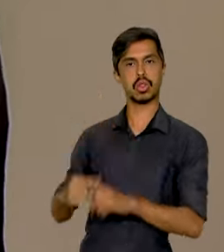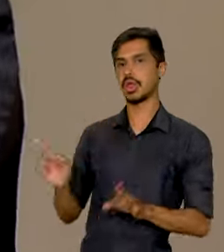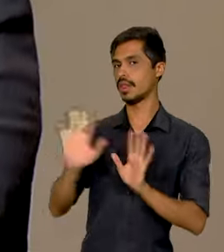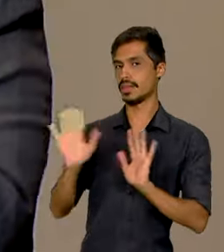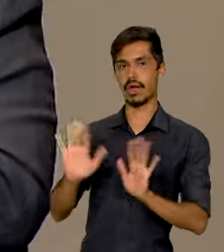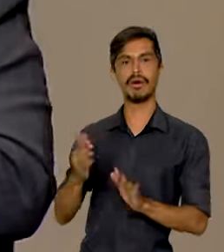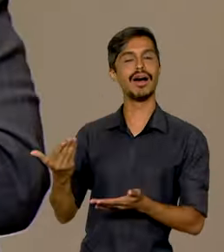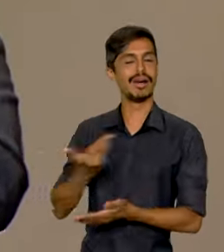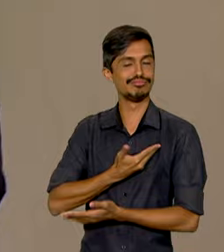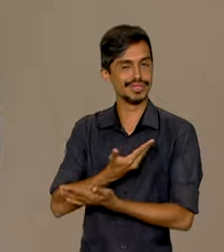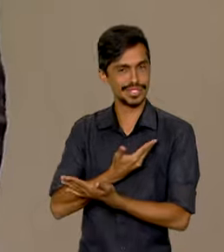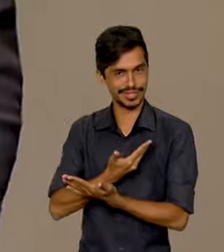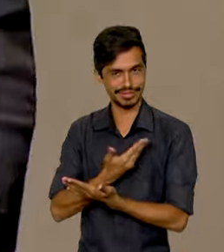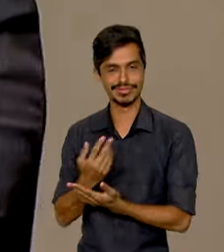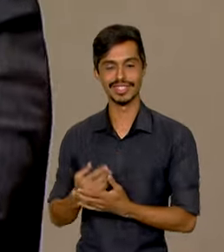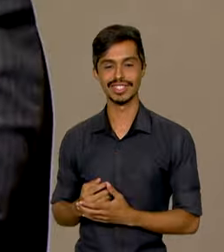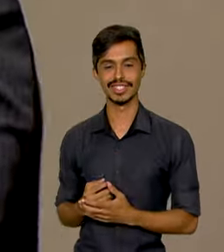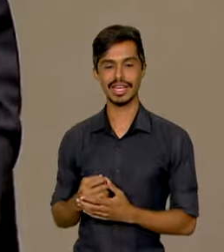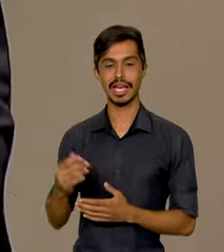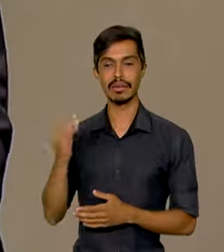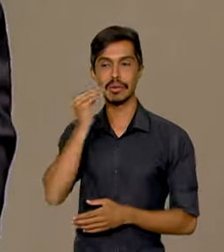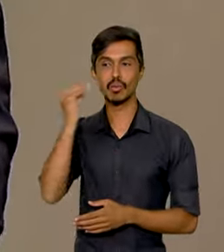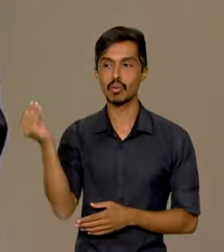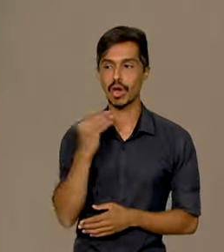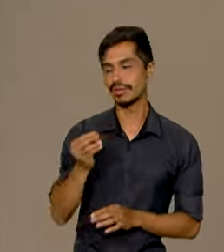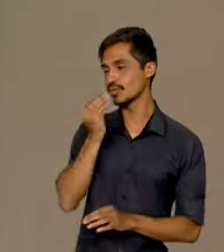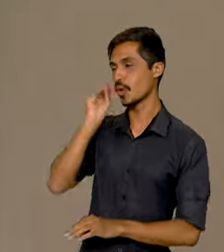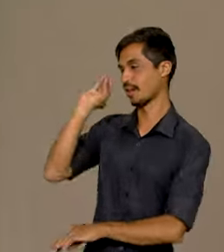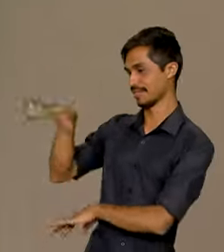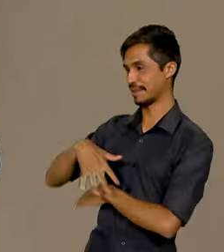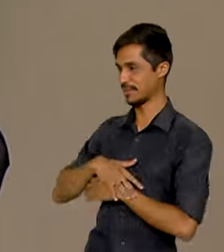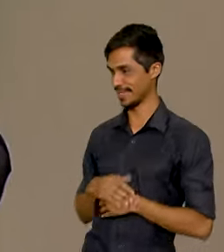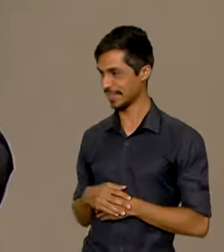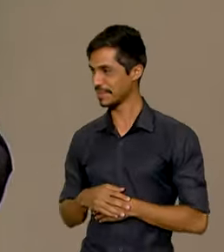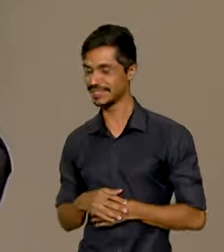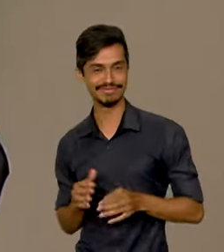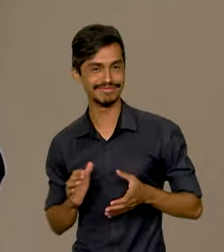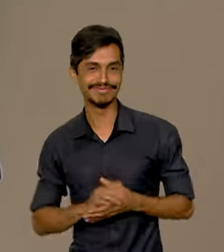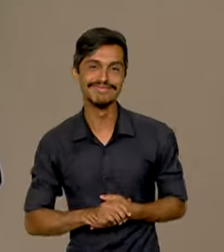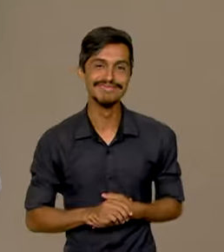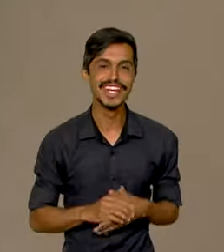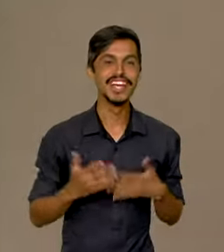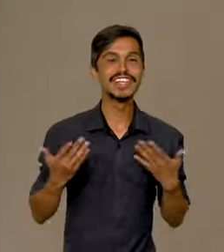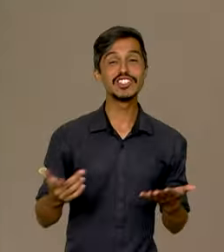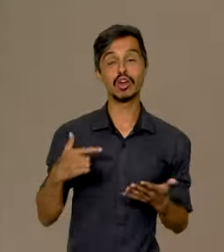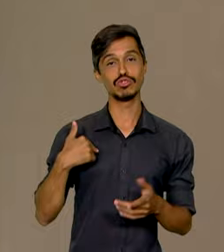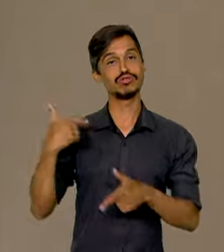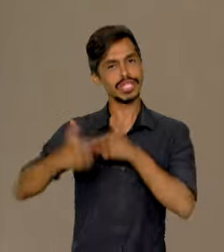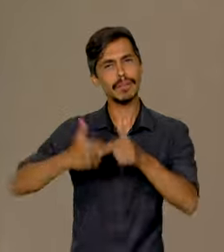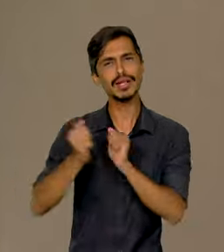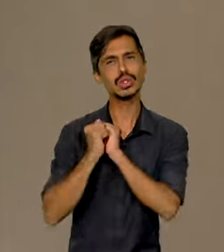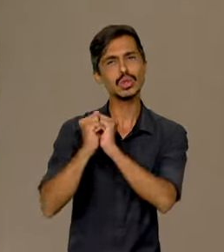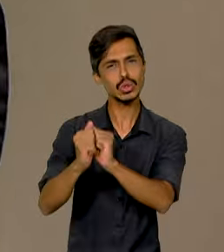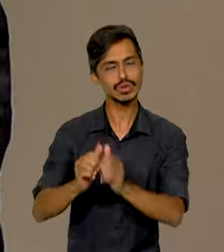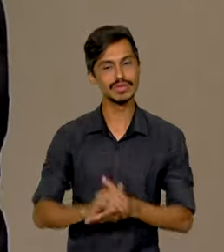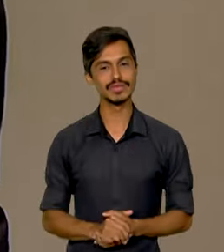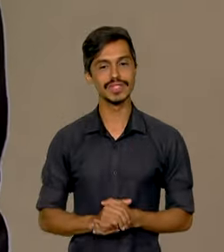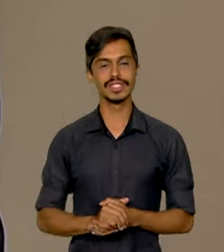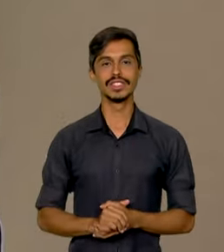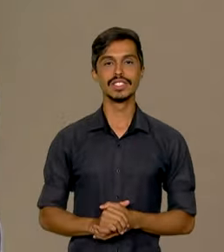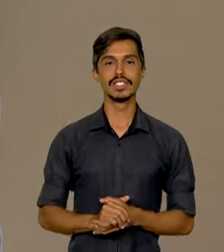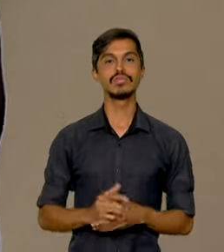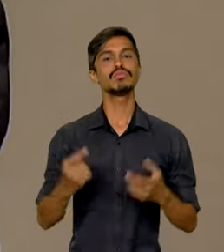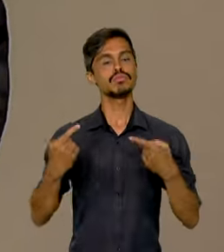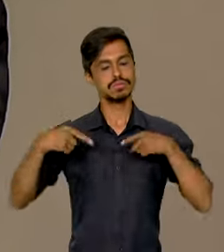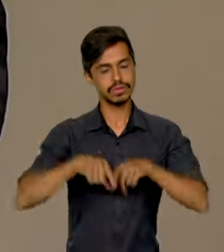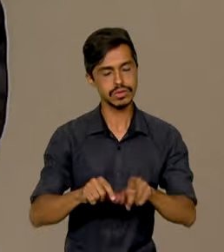somos muito amigos. Ele mandou até beijo para ti também. E trabalhamos juntos. Então, vocês podem contar